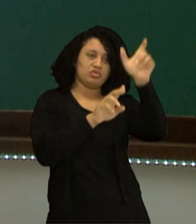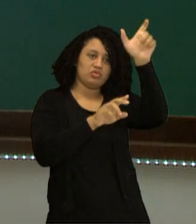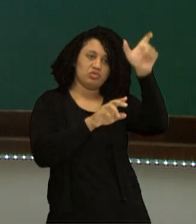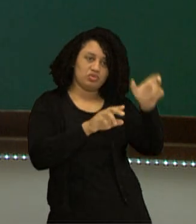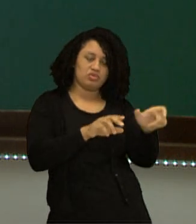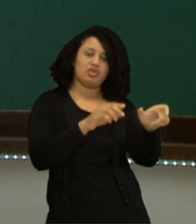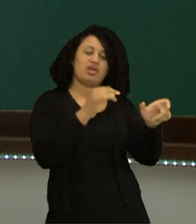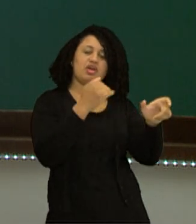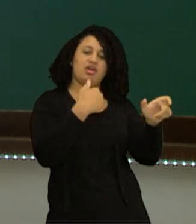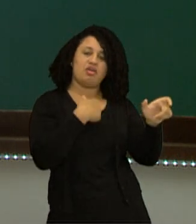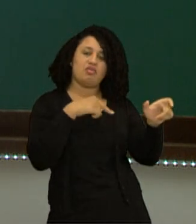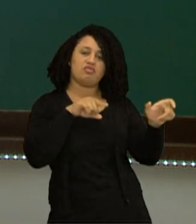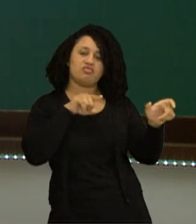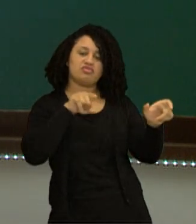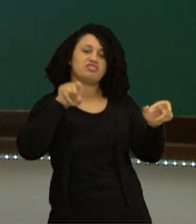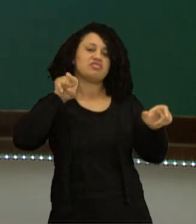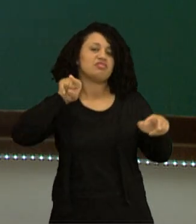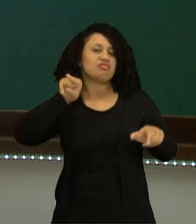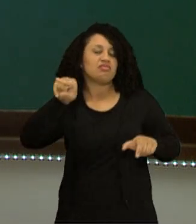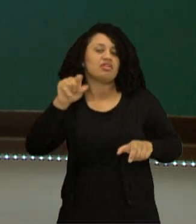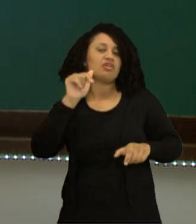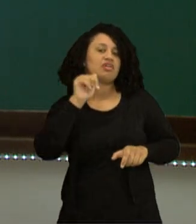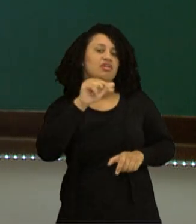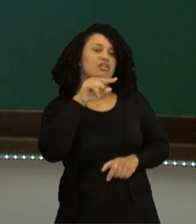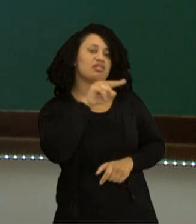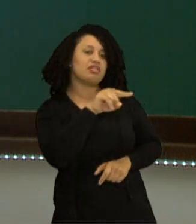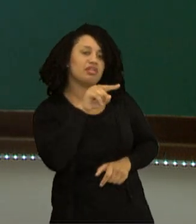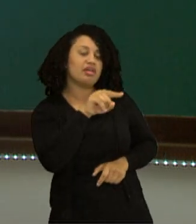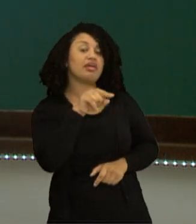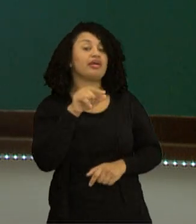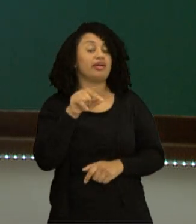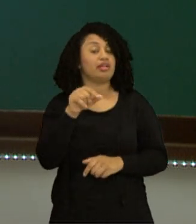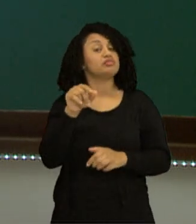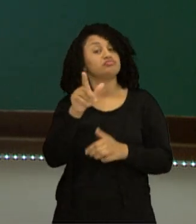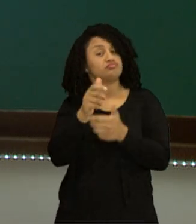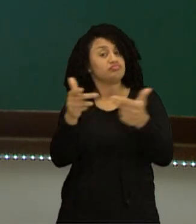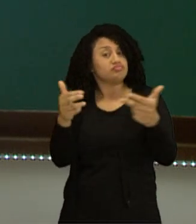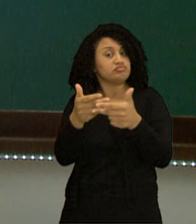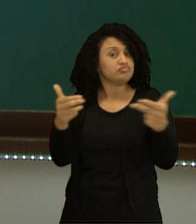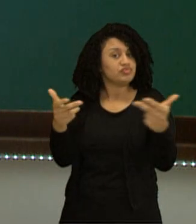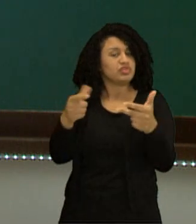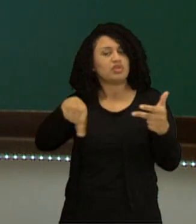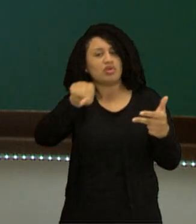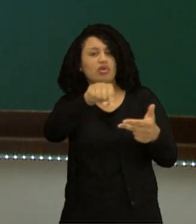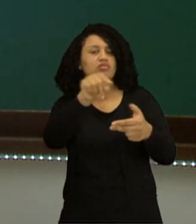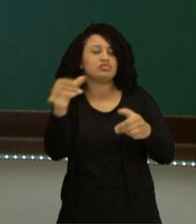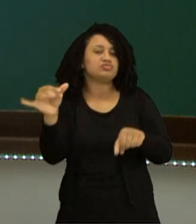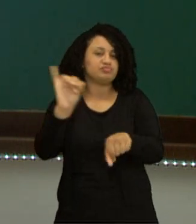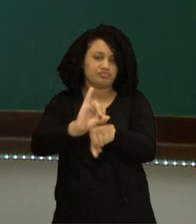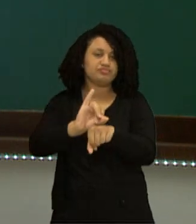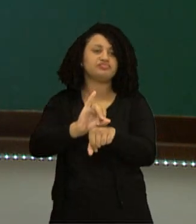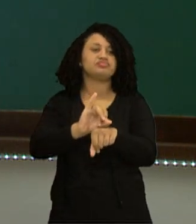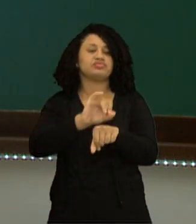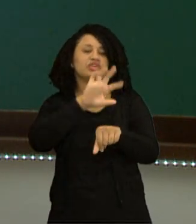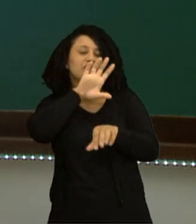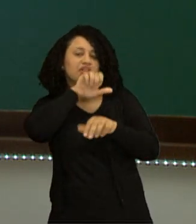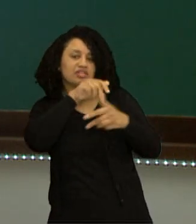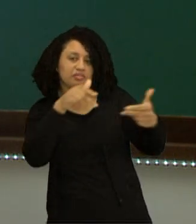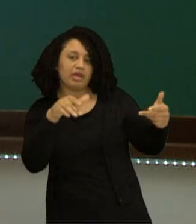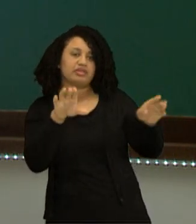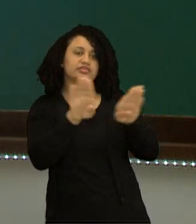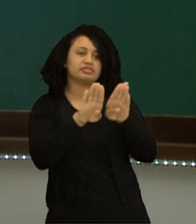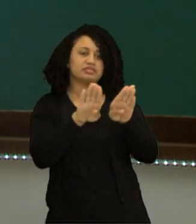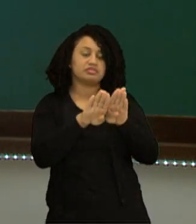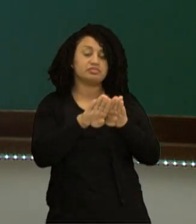Eu, você, ele, ela, ele ou ela, quando eu me refiro a coisas, animais e